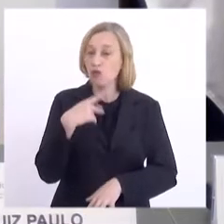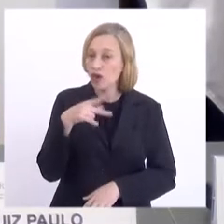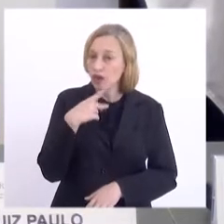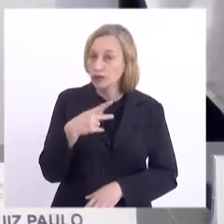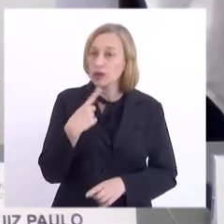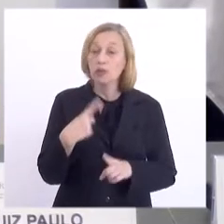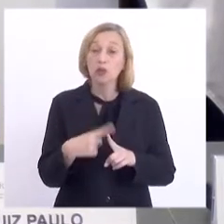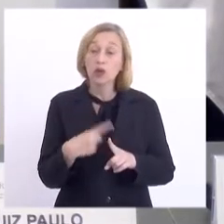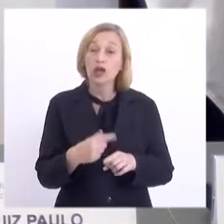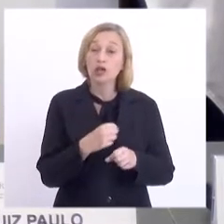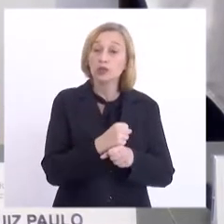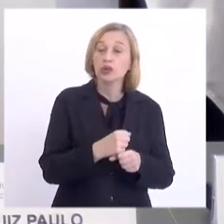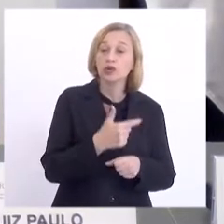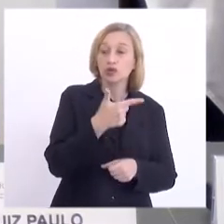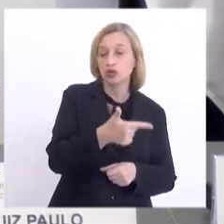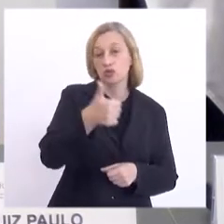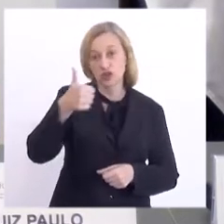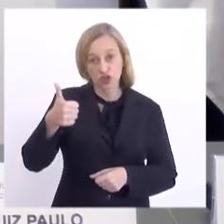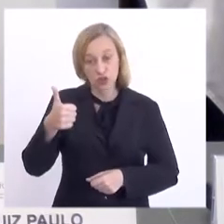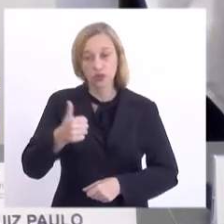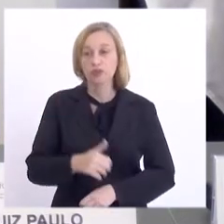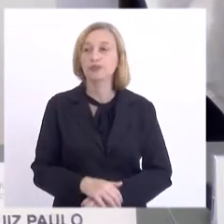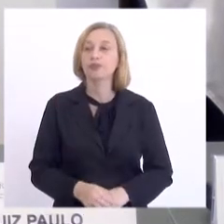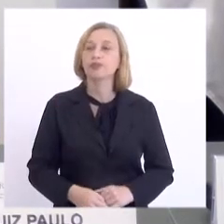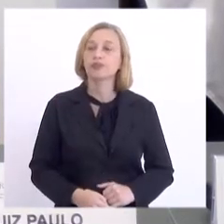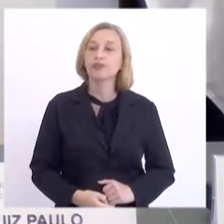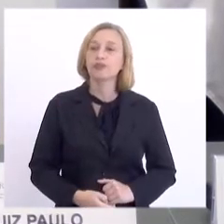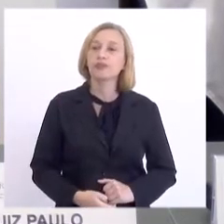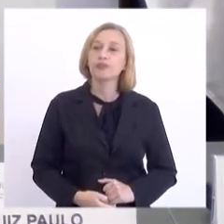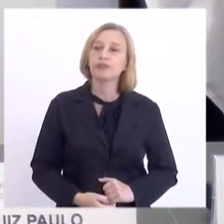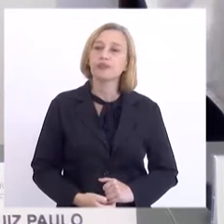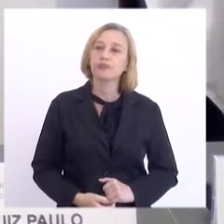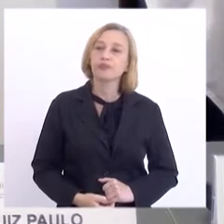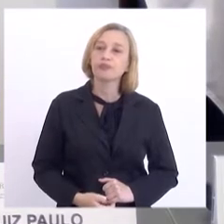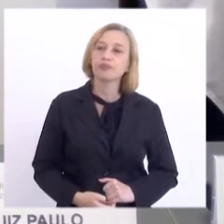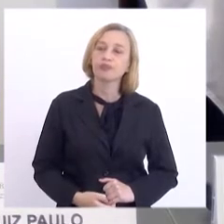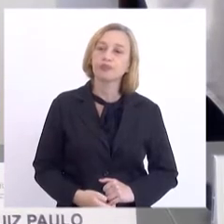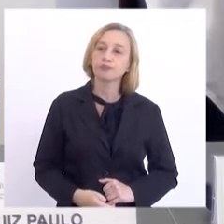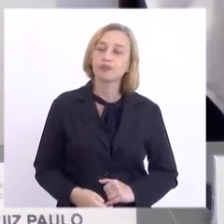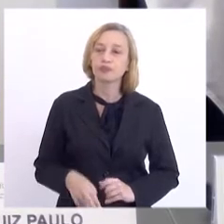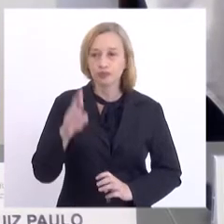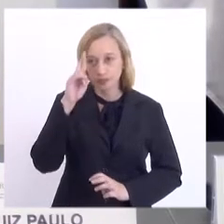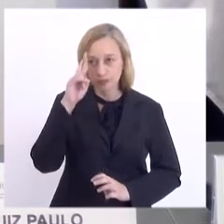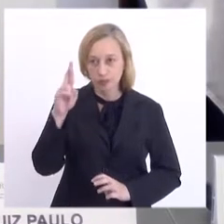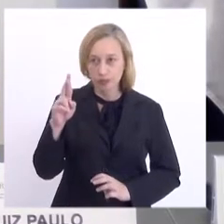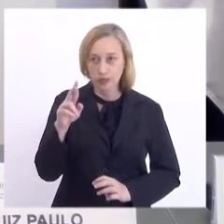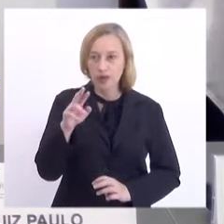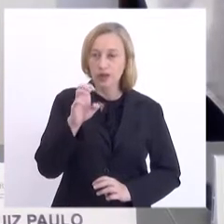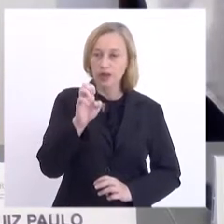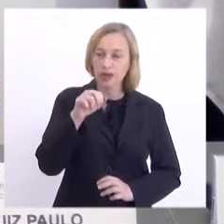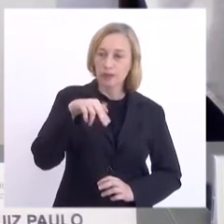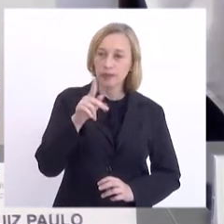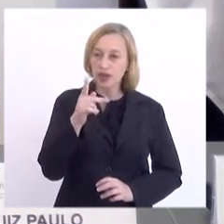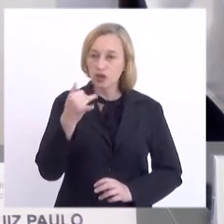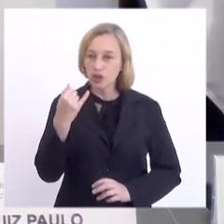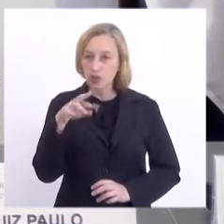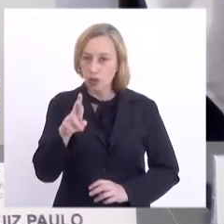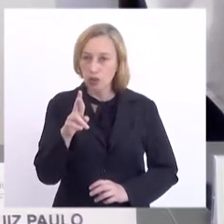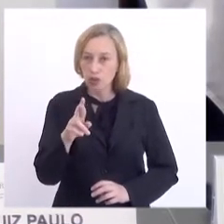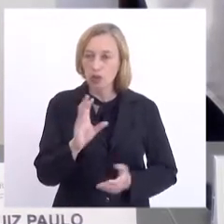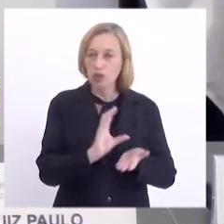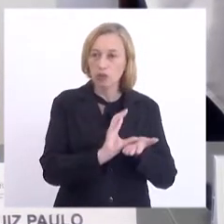dizendo isso porque em 2021 e o show em penhor de recursos da